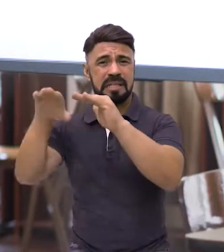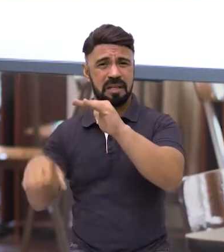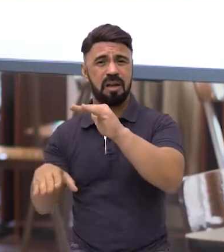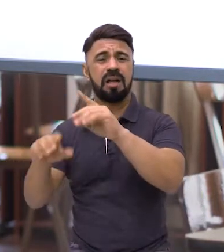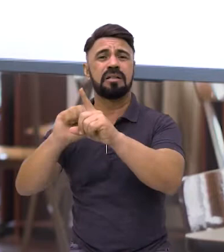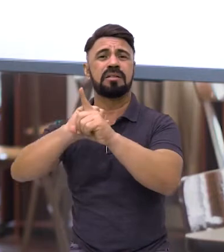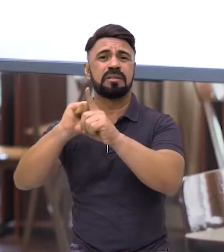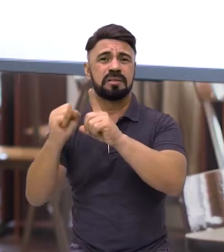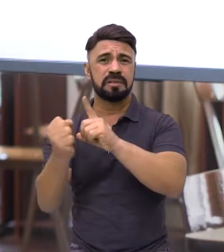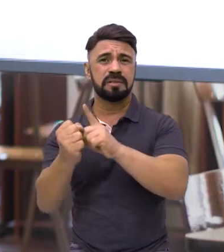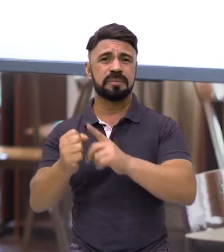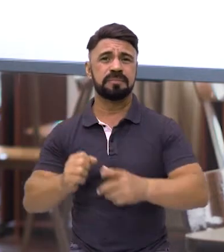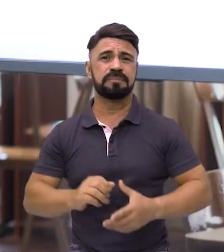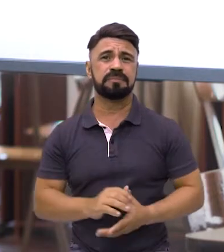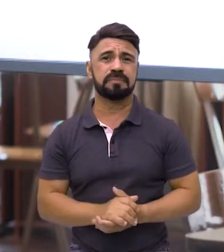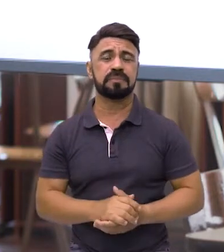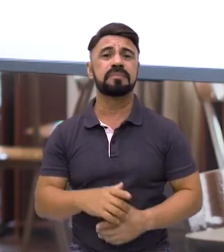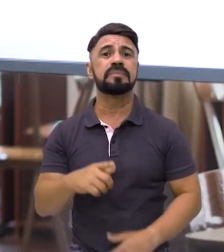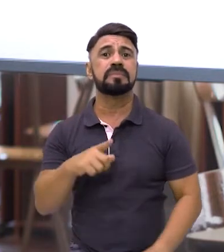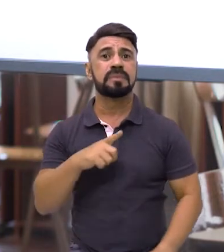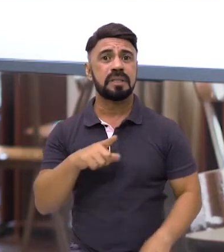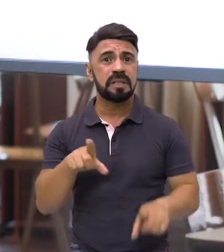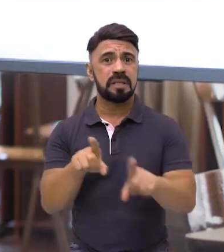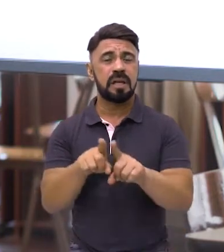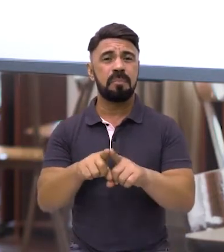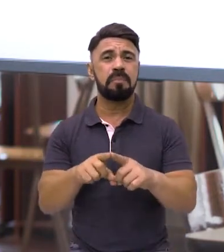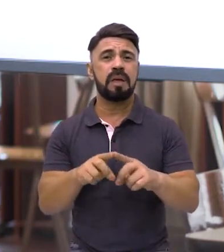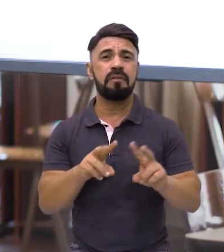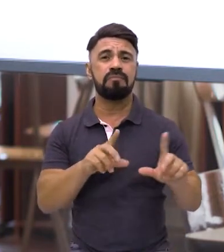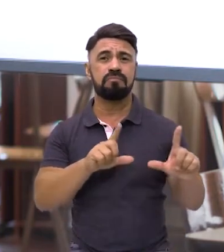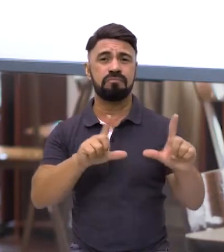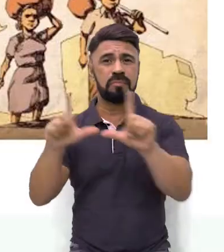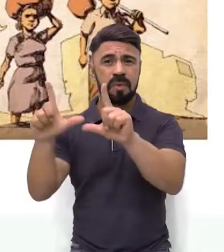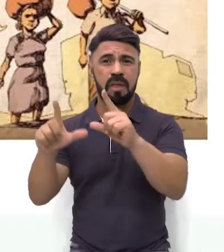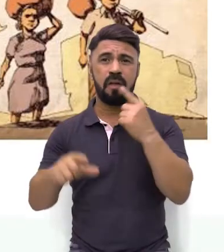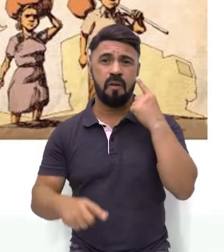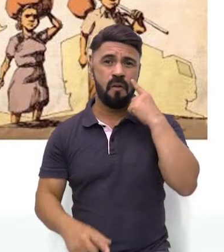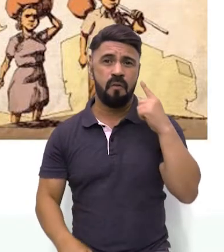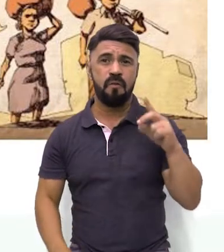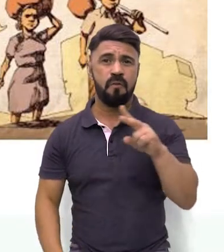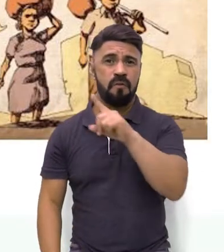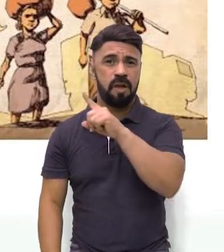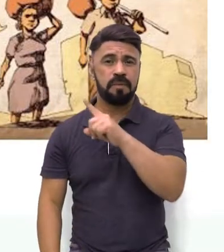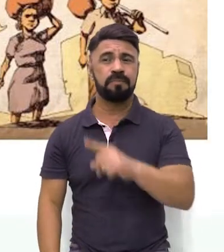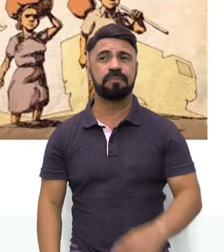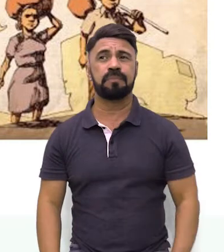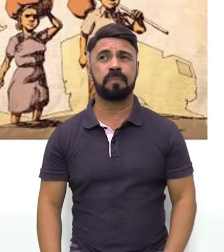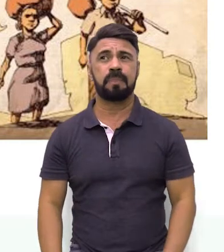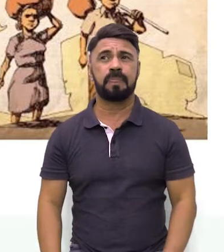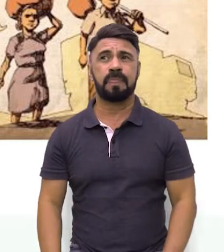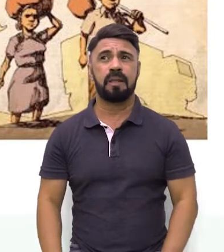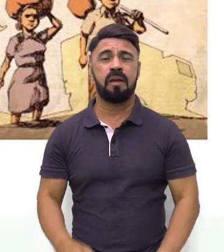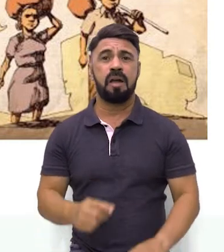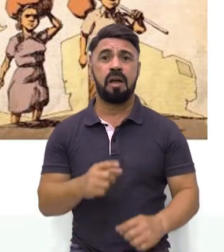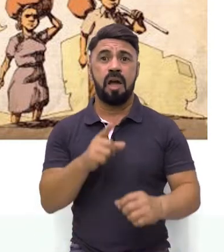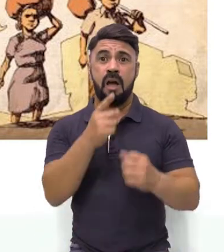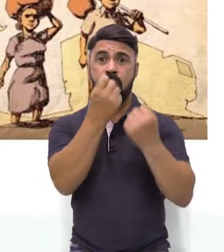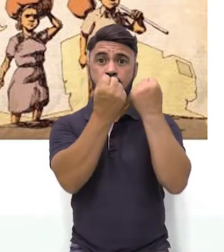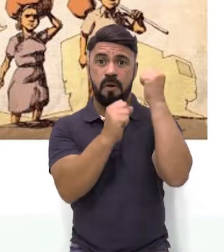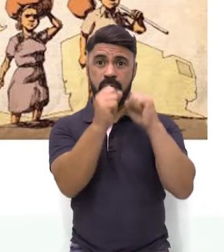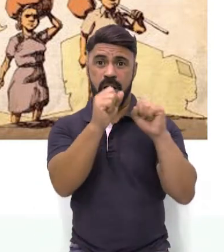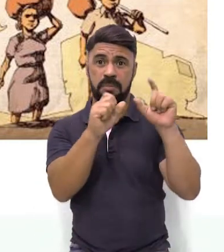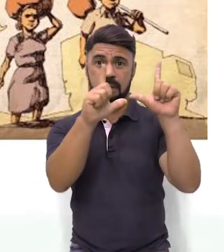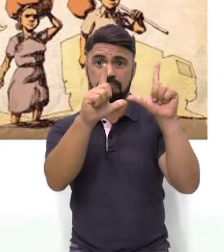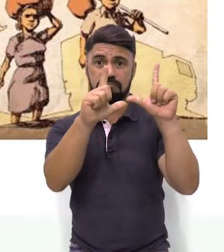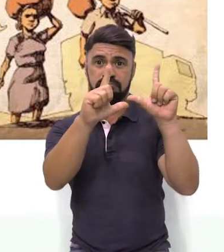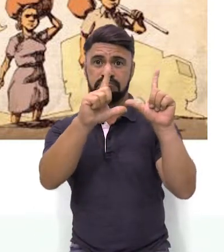desigualdade social. Temos aqui na imagem, você observa, uma fábrica e um pouquinho mais abaixo